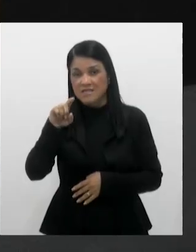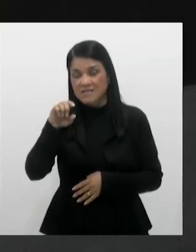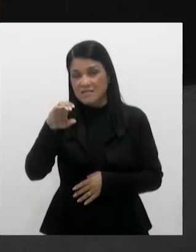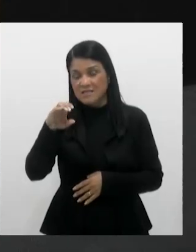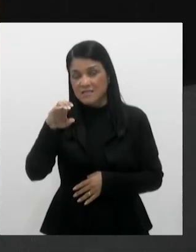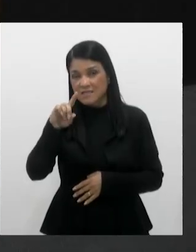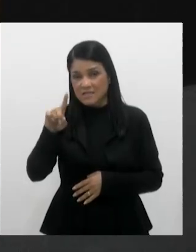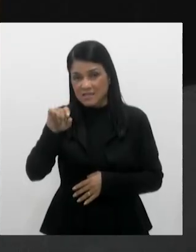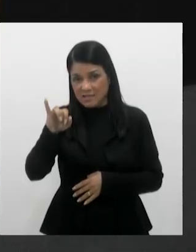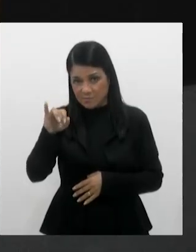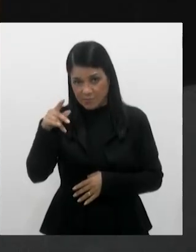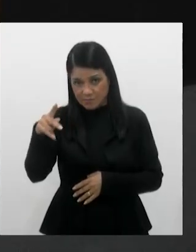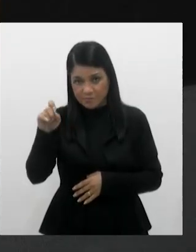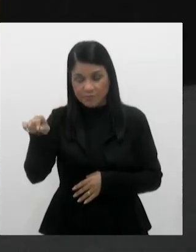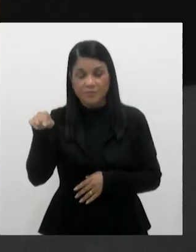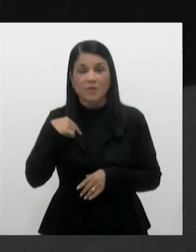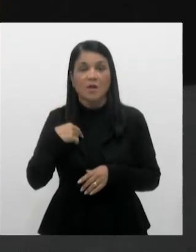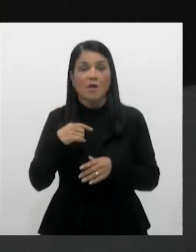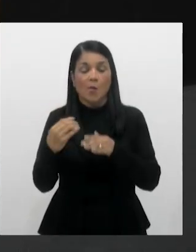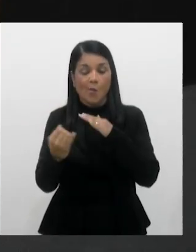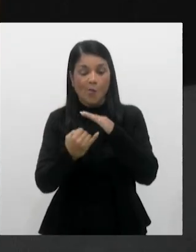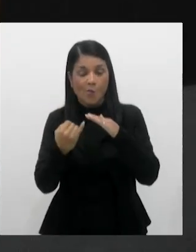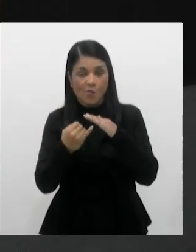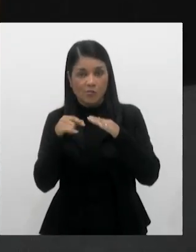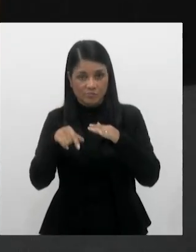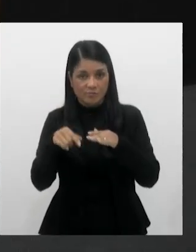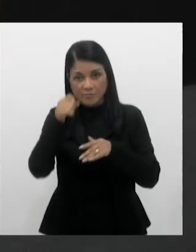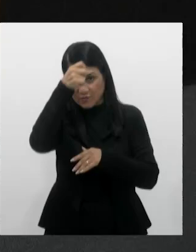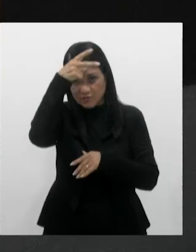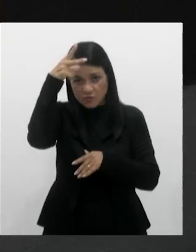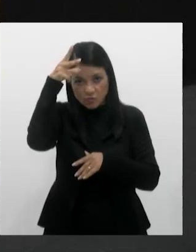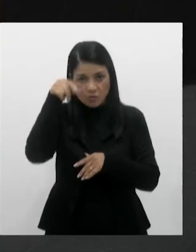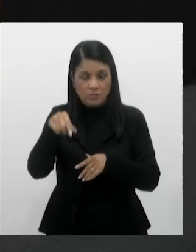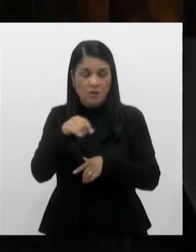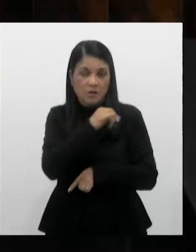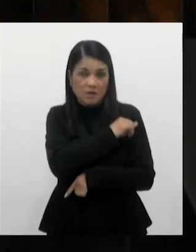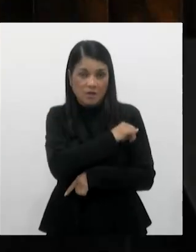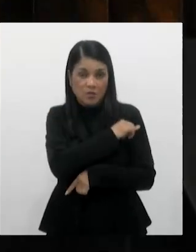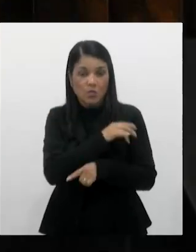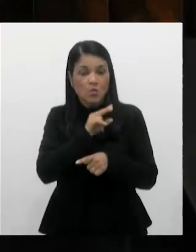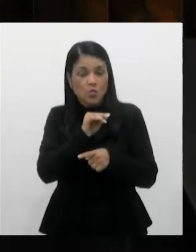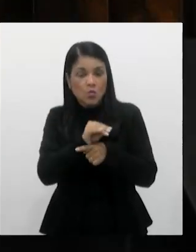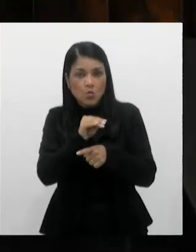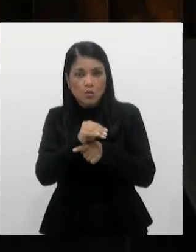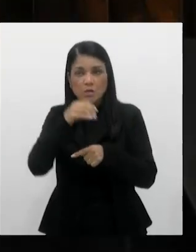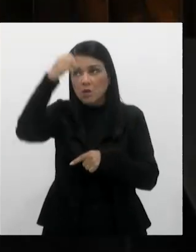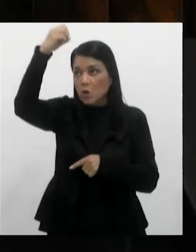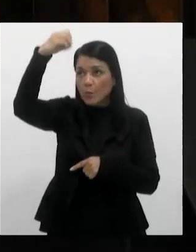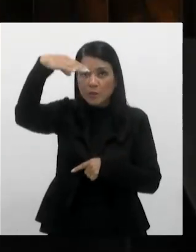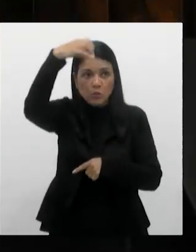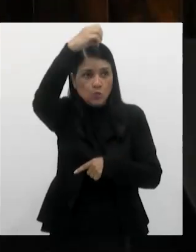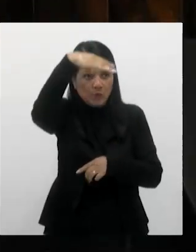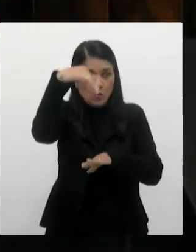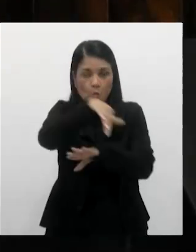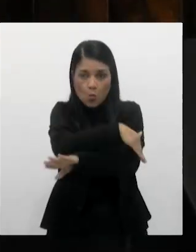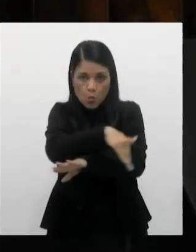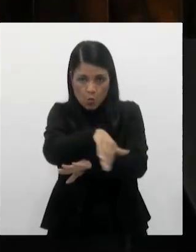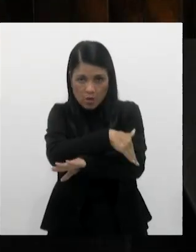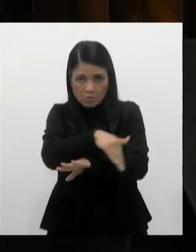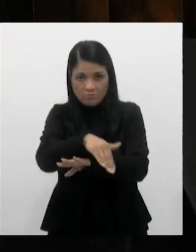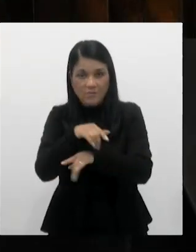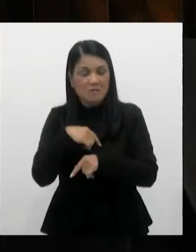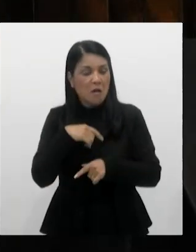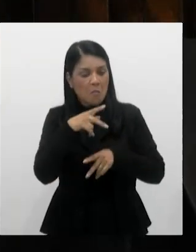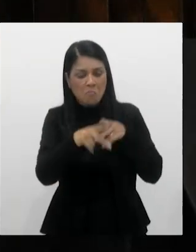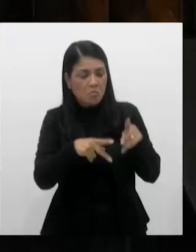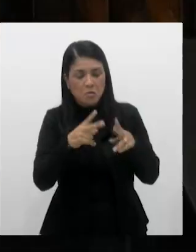da Prefeitura do Rio de Janeiro e que cuida da iluminação pública. A população, muitas das vezes, não se